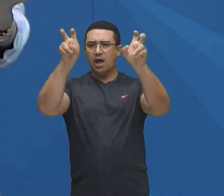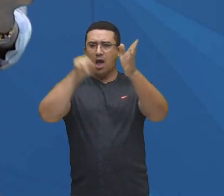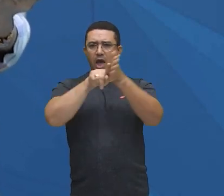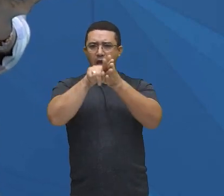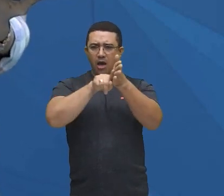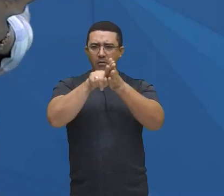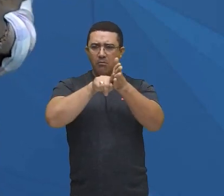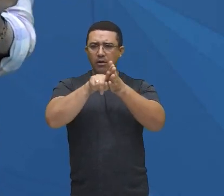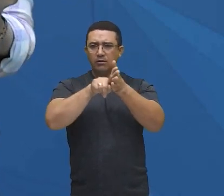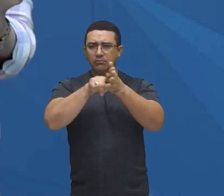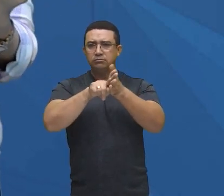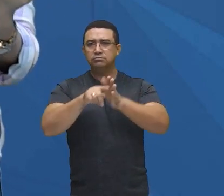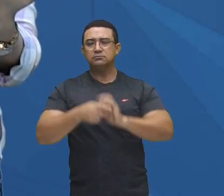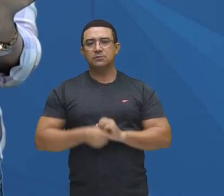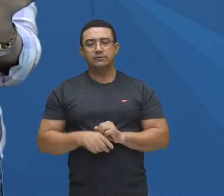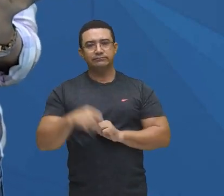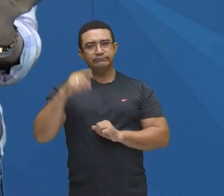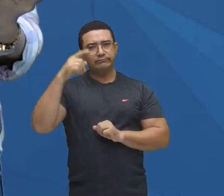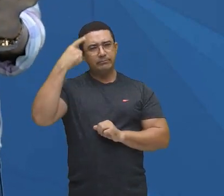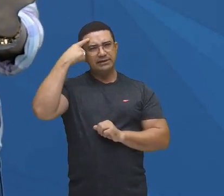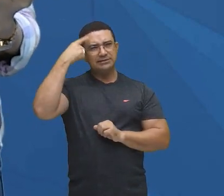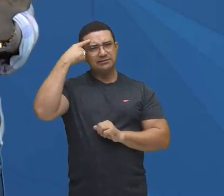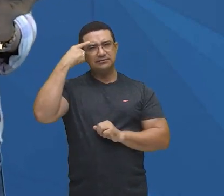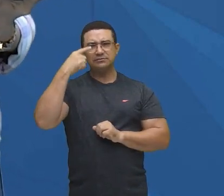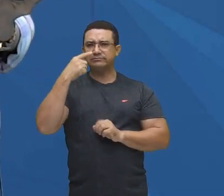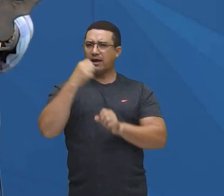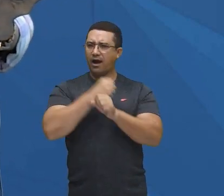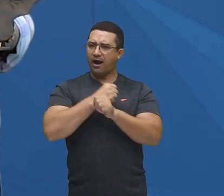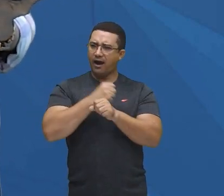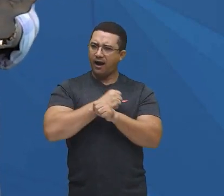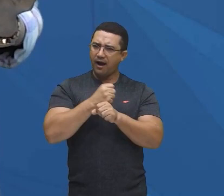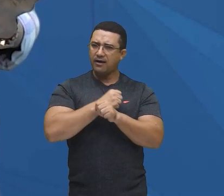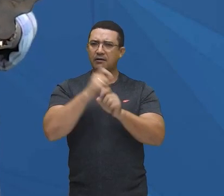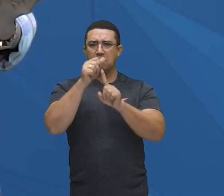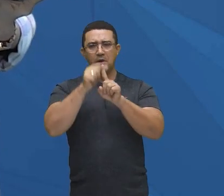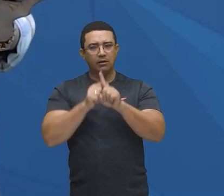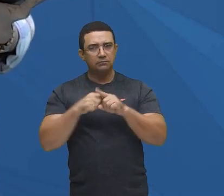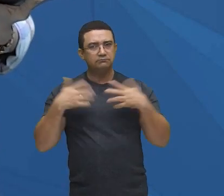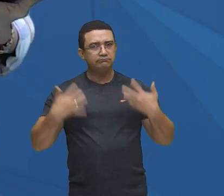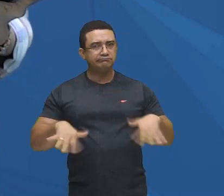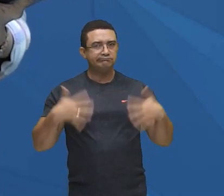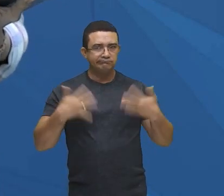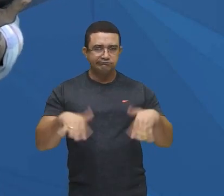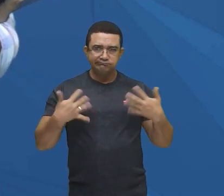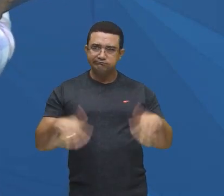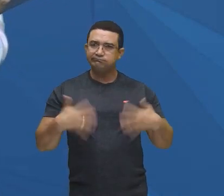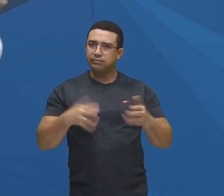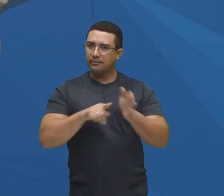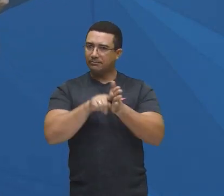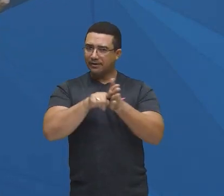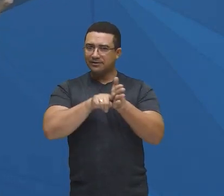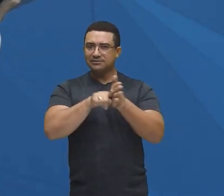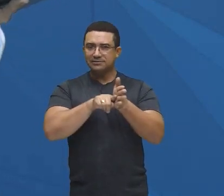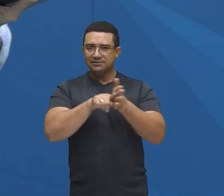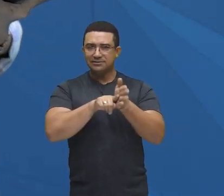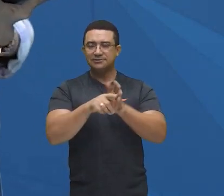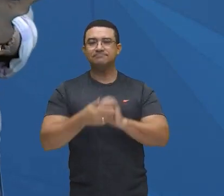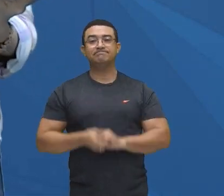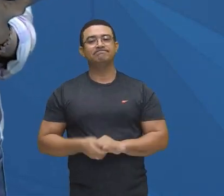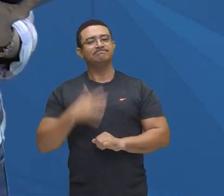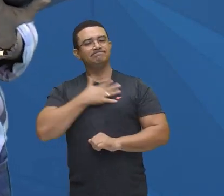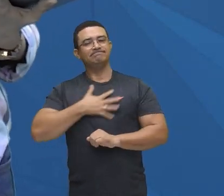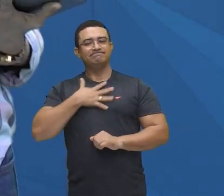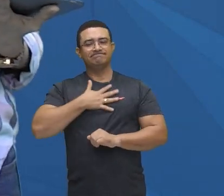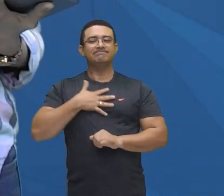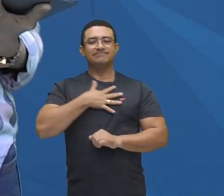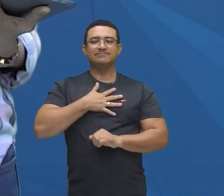isso ao longo de um ano, ao longo de um mês. É muita pesquisa. E olha só que legal, gostei da participação de vocês. Eu vou fazer